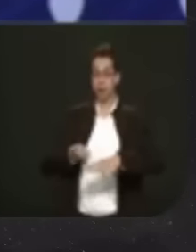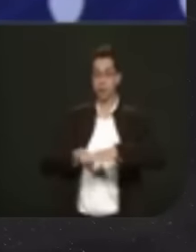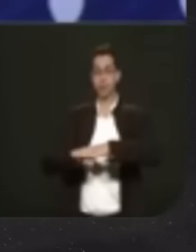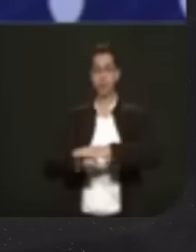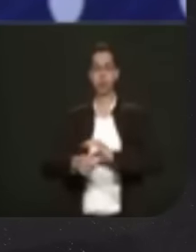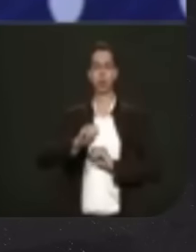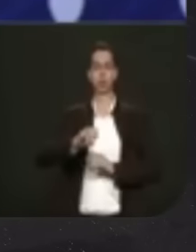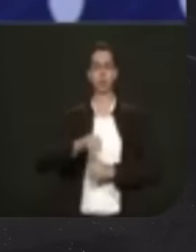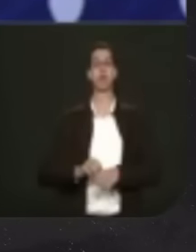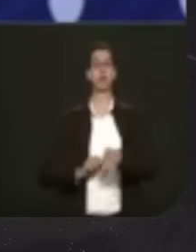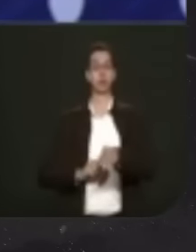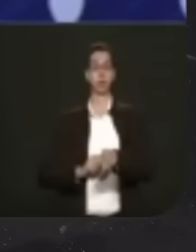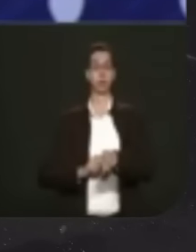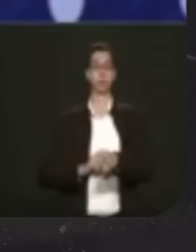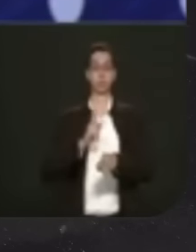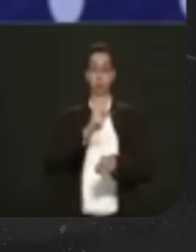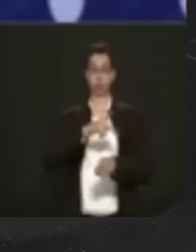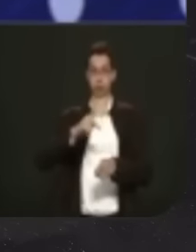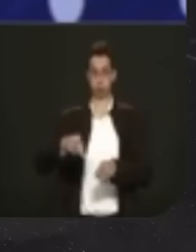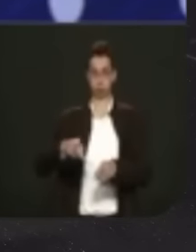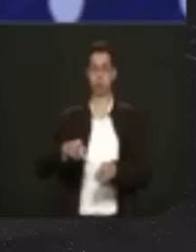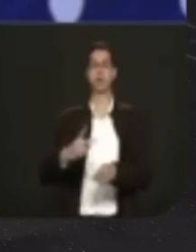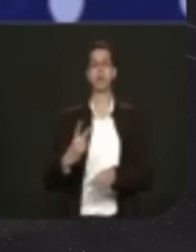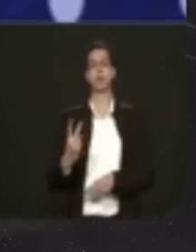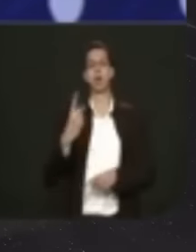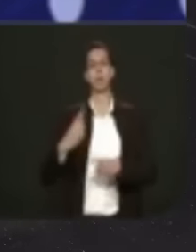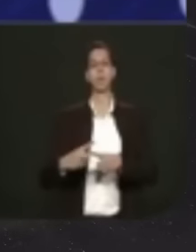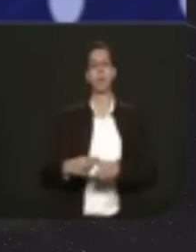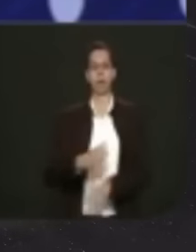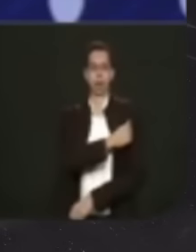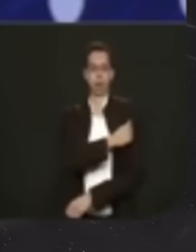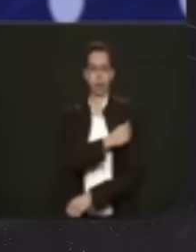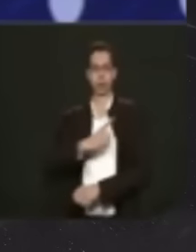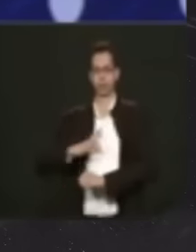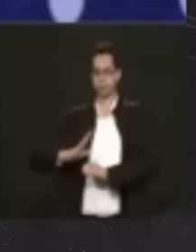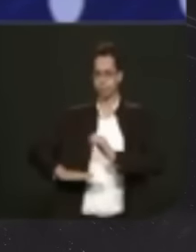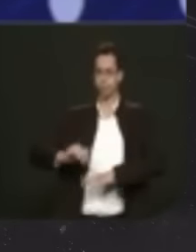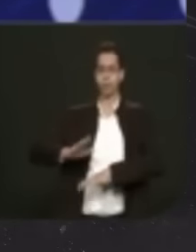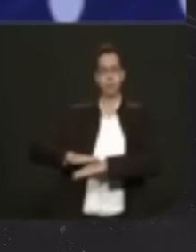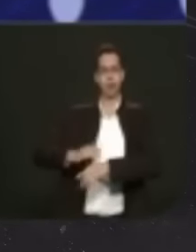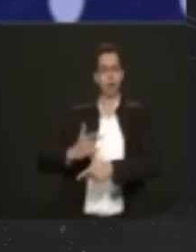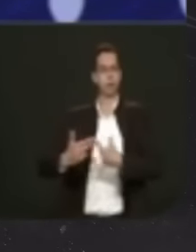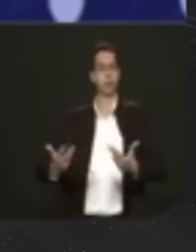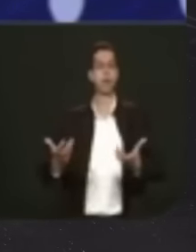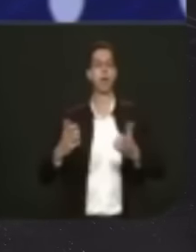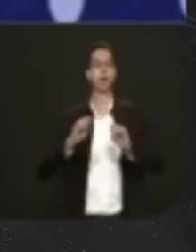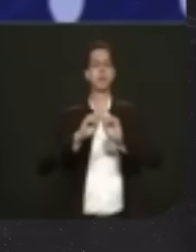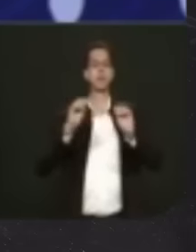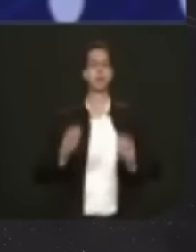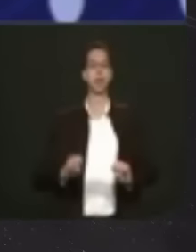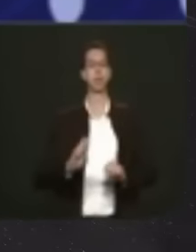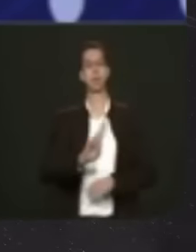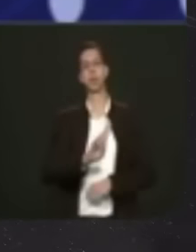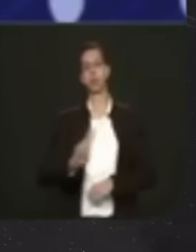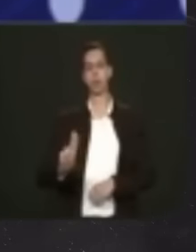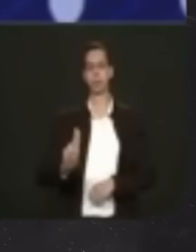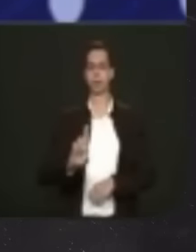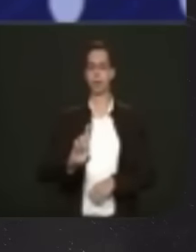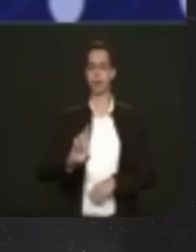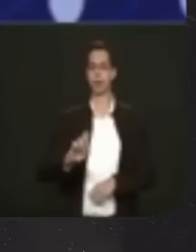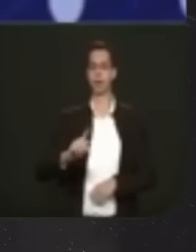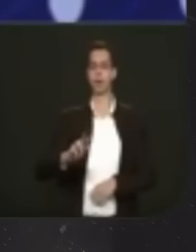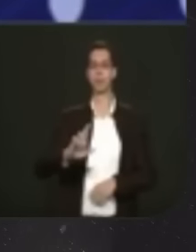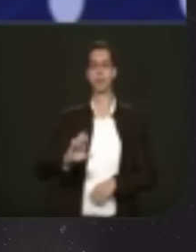valorizado pelo presenteísmo e pela produtividade desses alunos nós precisamos de aplicar um negócio chamado sistema representacional eu sou muito tem